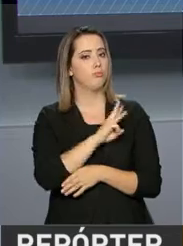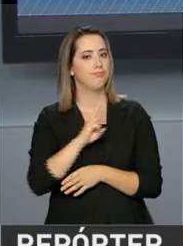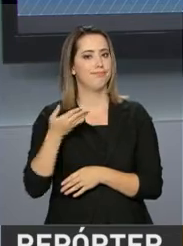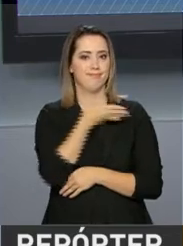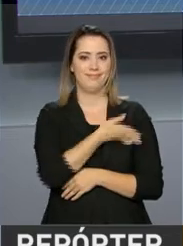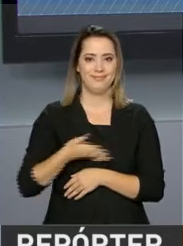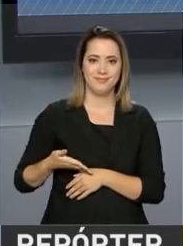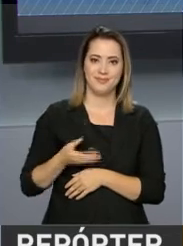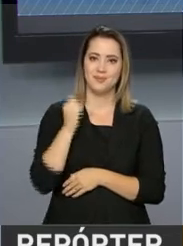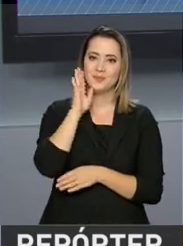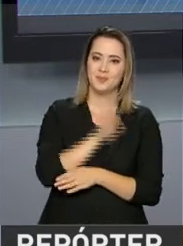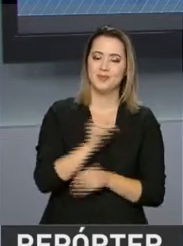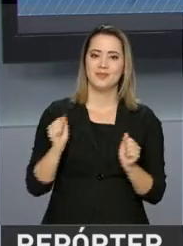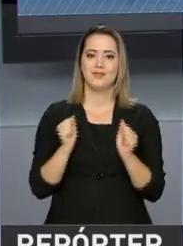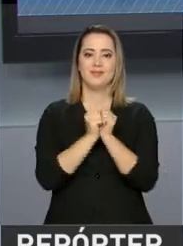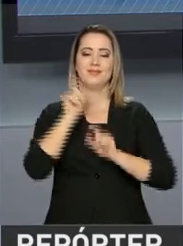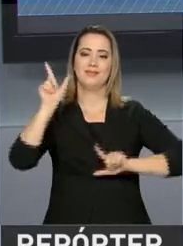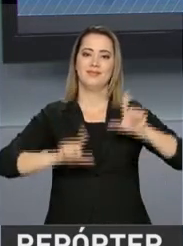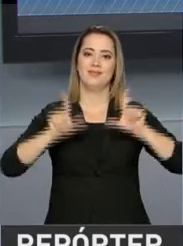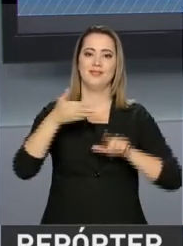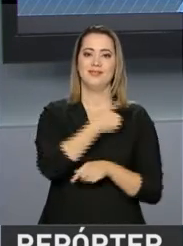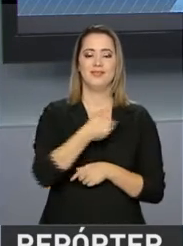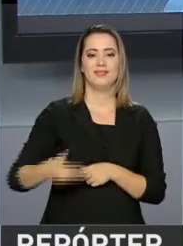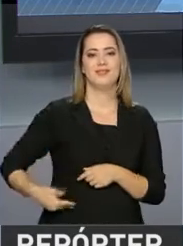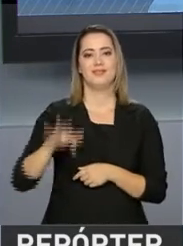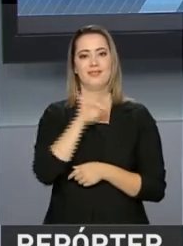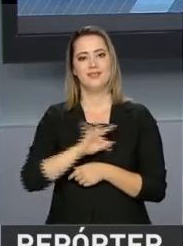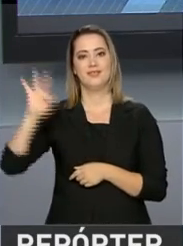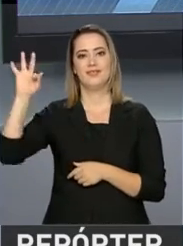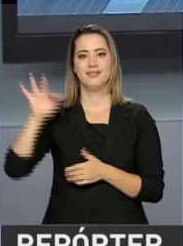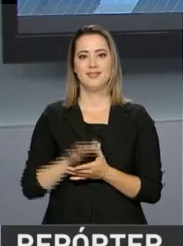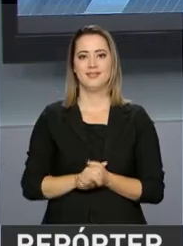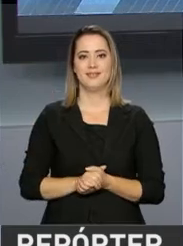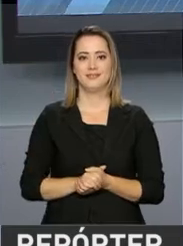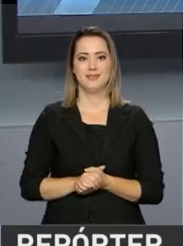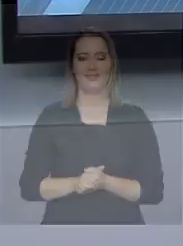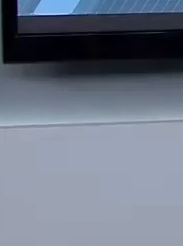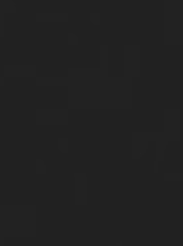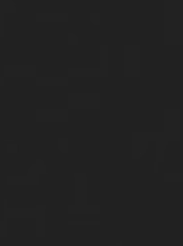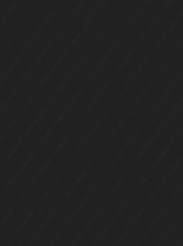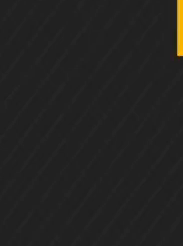página na internet uma boa tarde pra você continue quase ensina a nbr a tv do governo federal